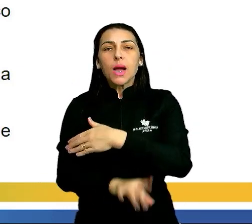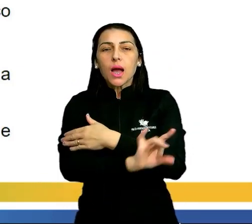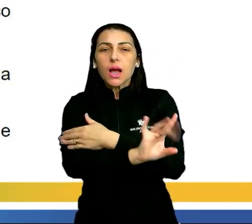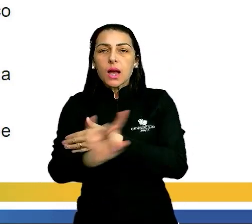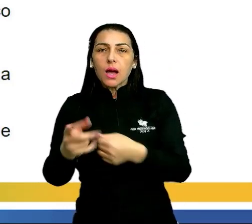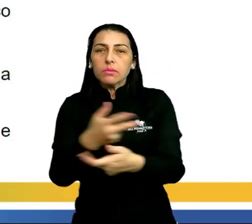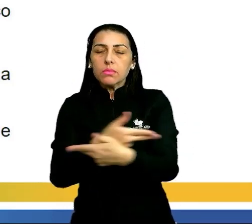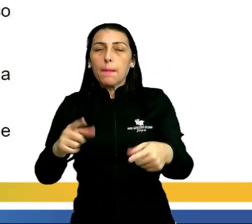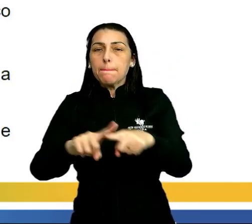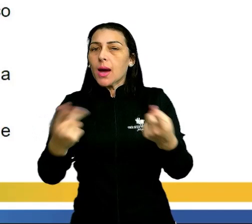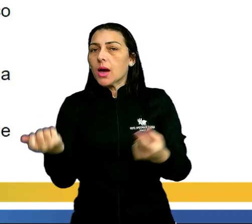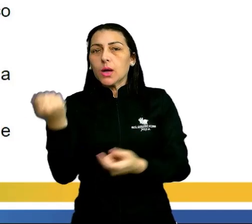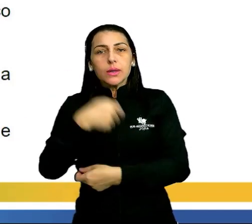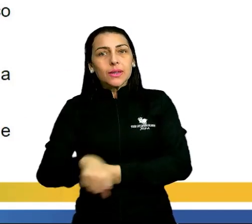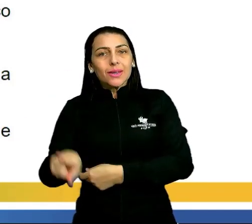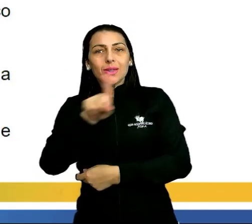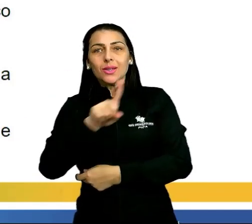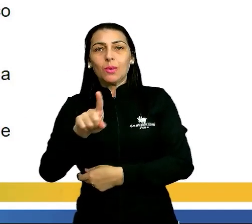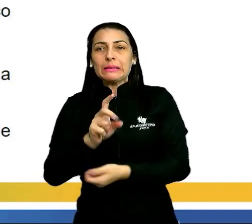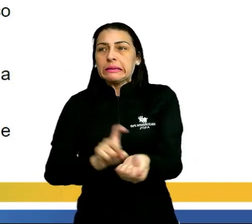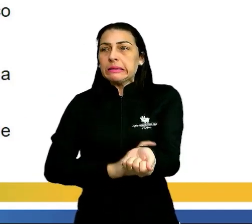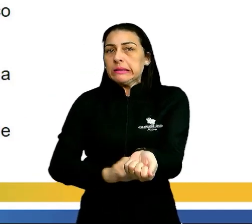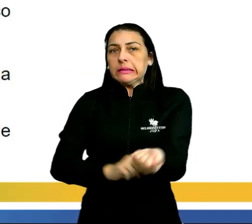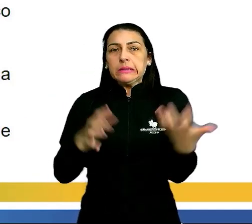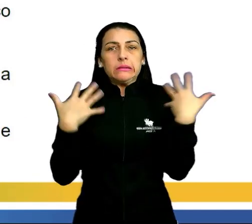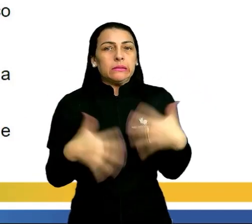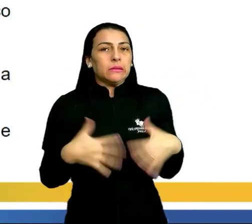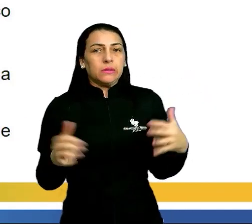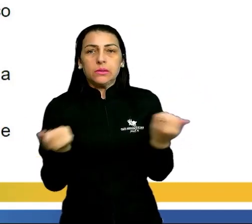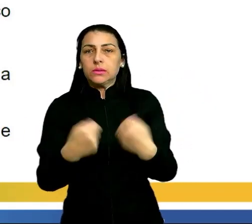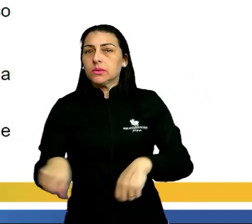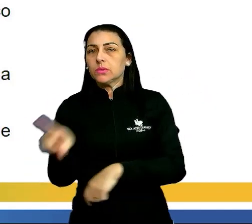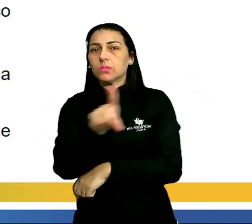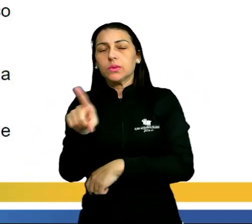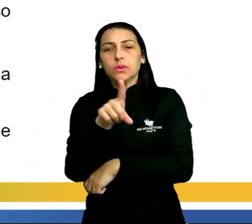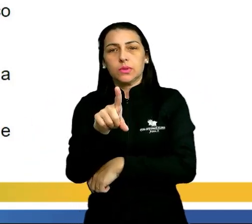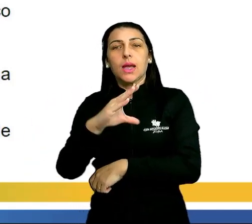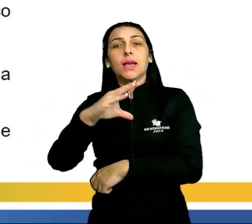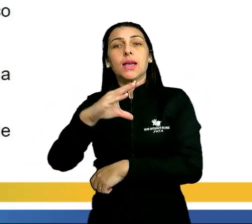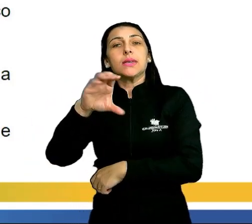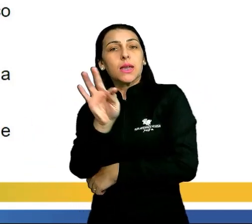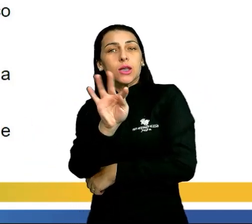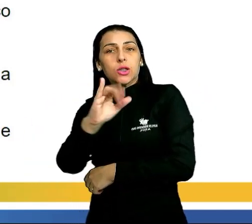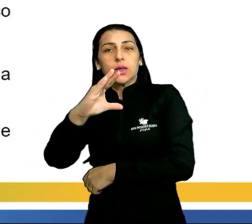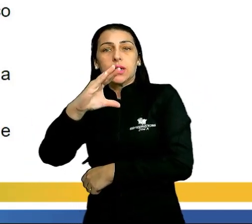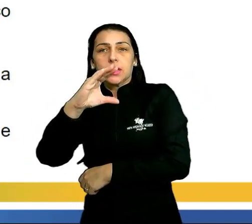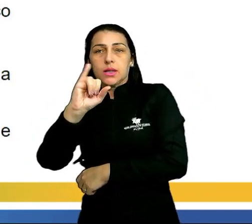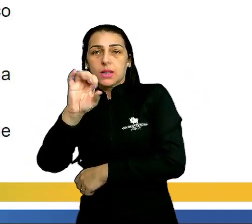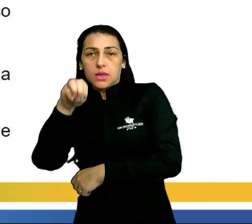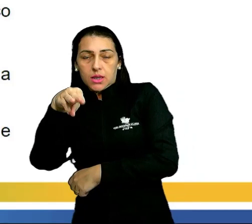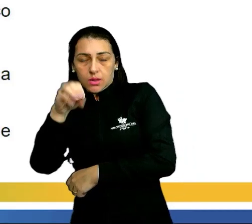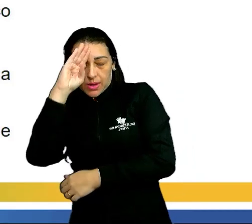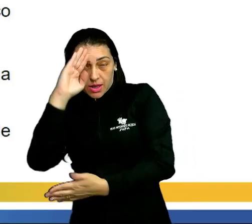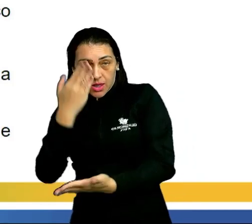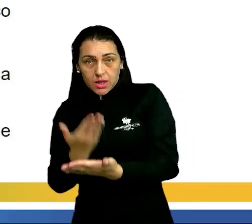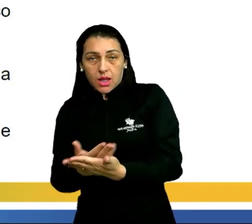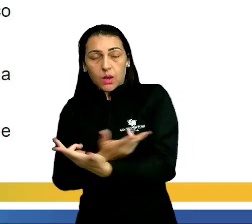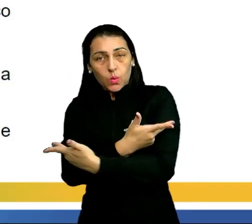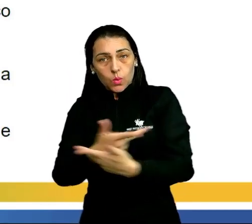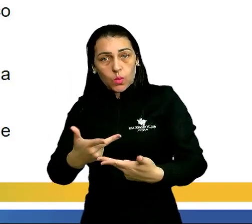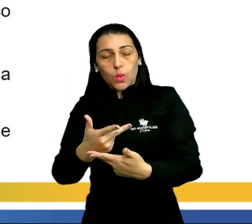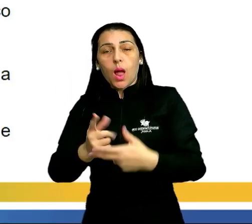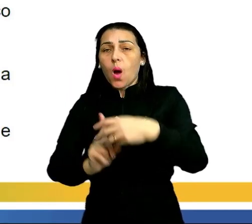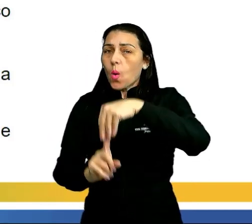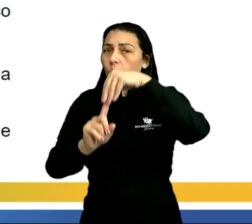cada coisa, mas eu não preciso ficar angustiado, né? Então, isso é ceticismo. É acreditar que as coisas não têm uma